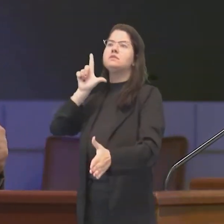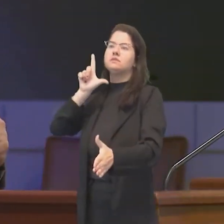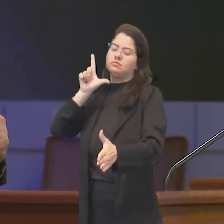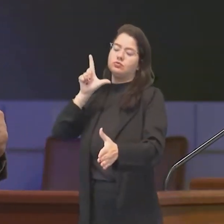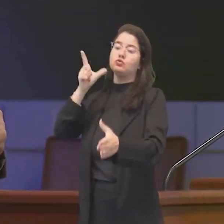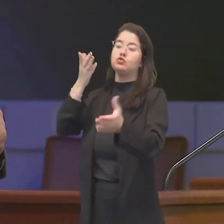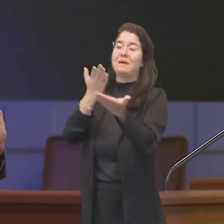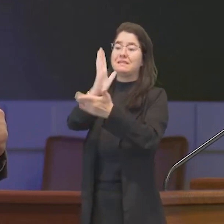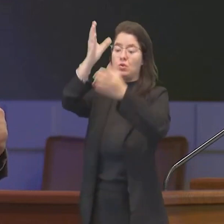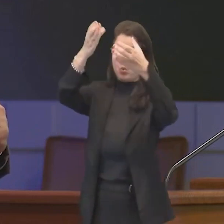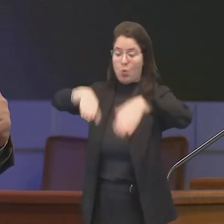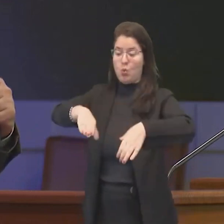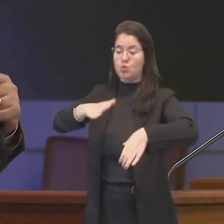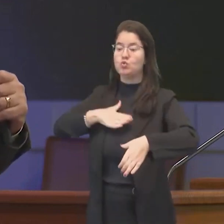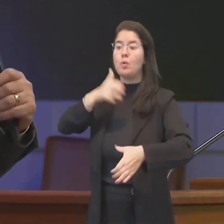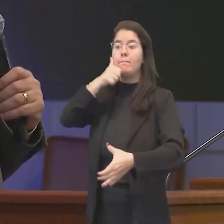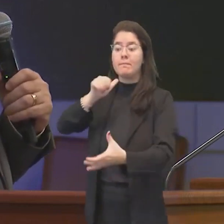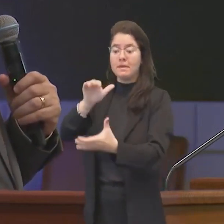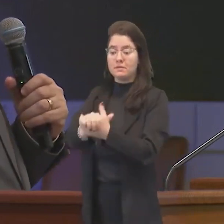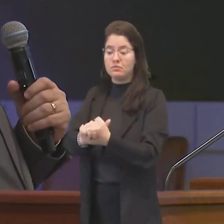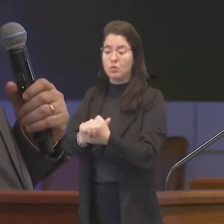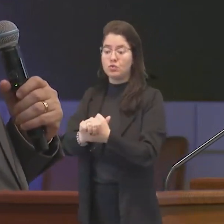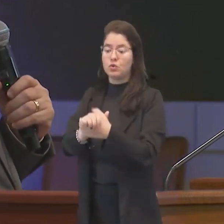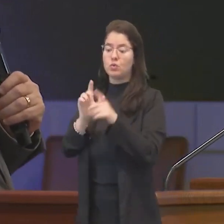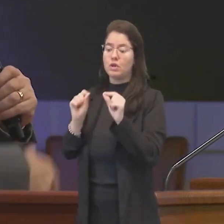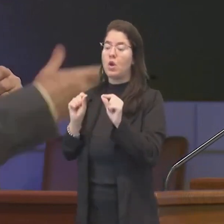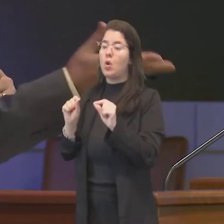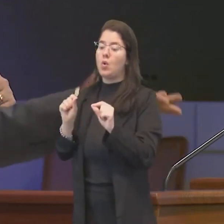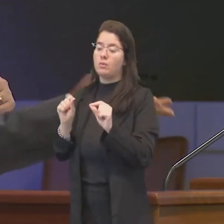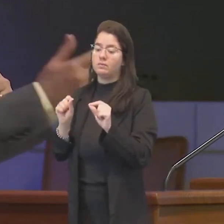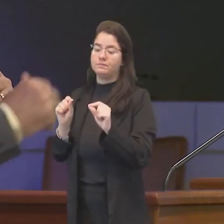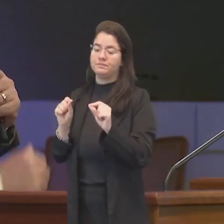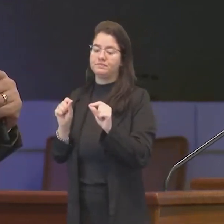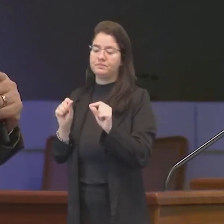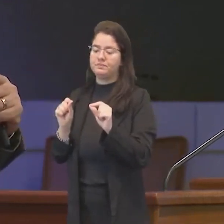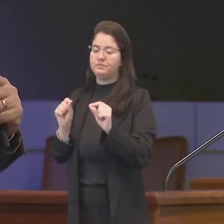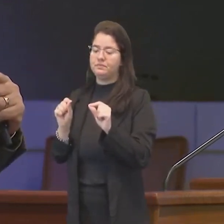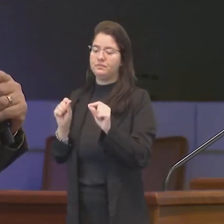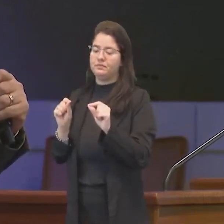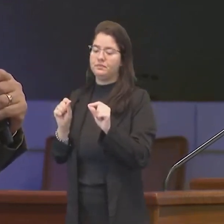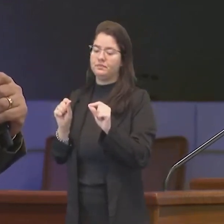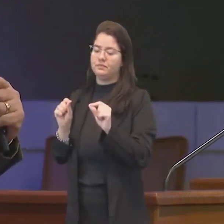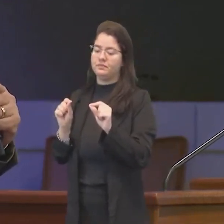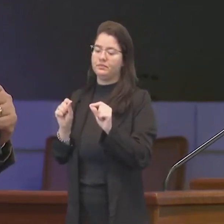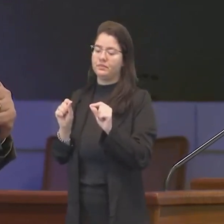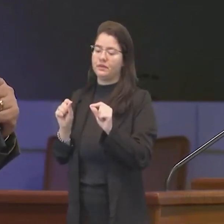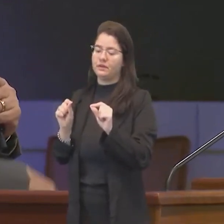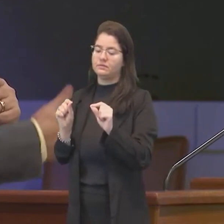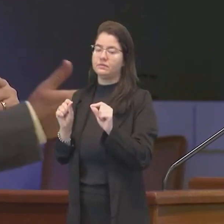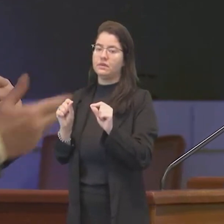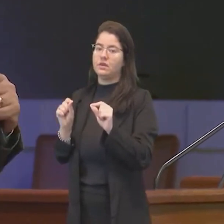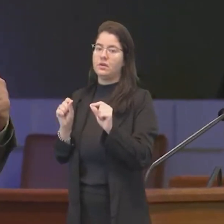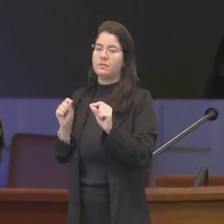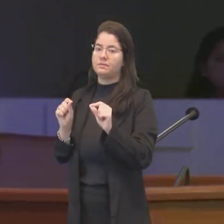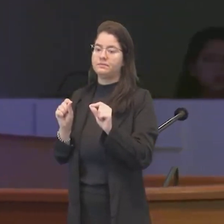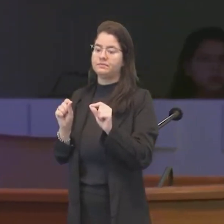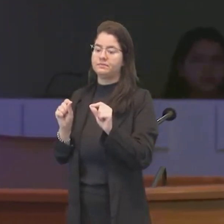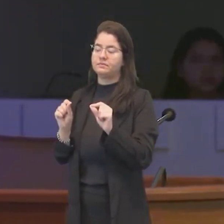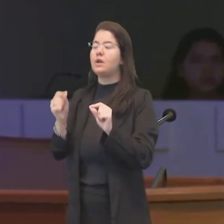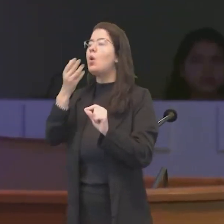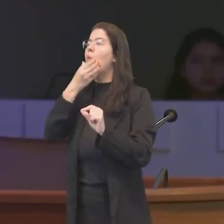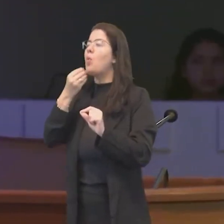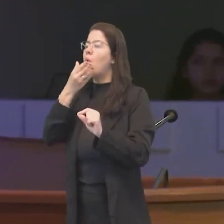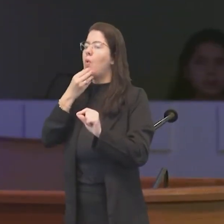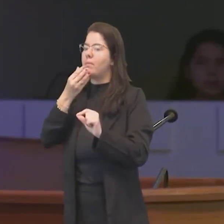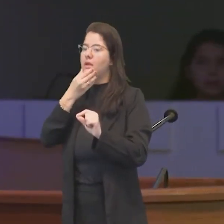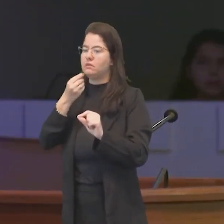advogava, ela ganhou de um cliente, além do prolabore, né? Além do dinheiro da